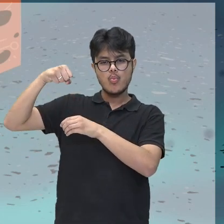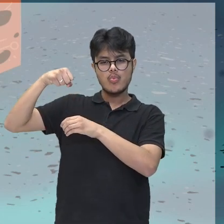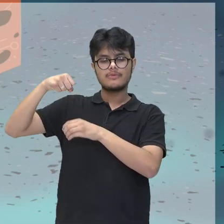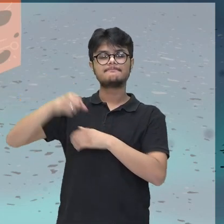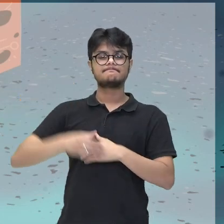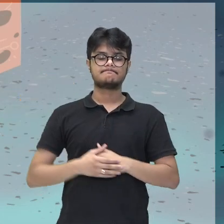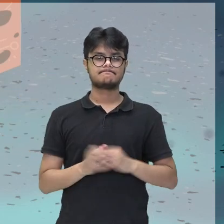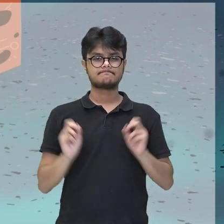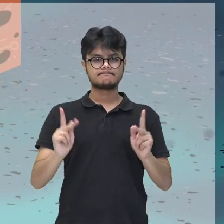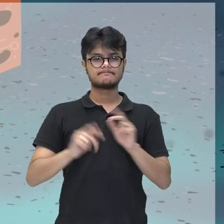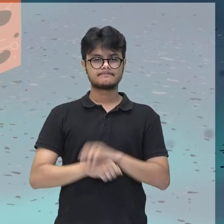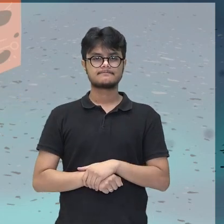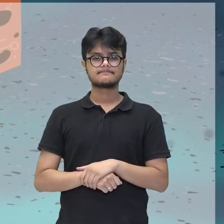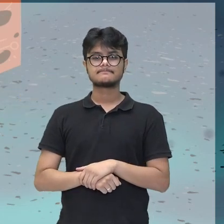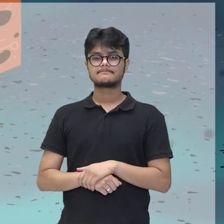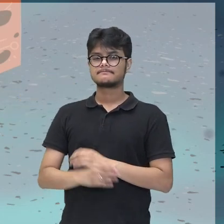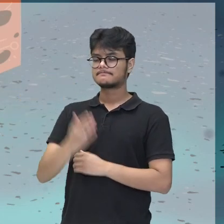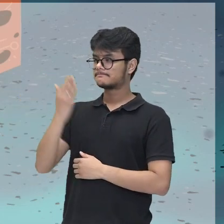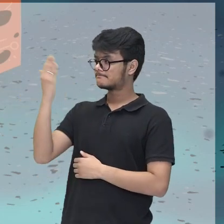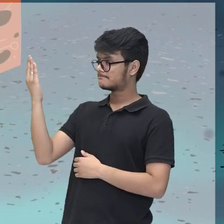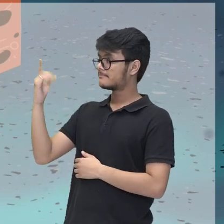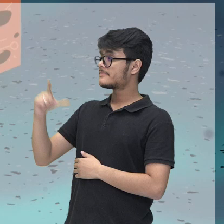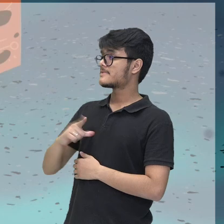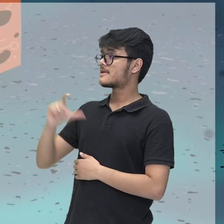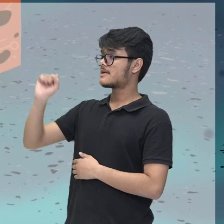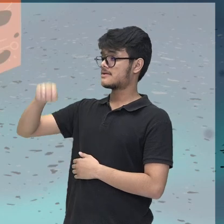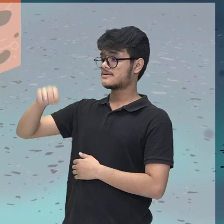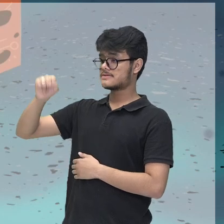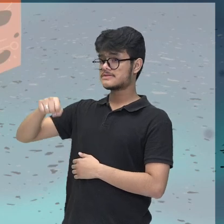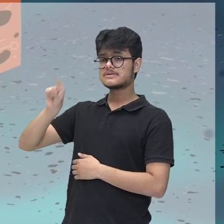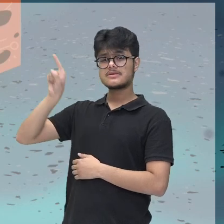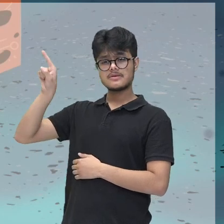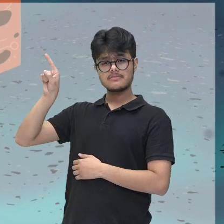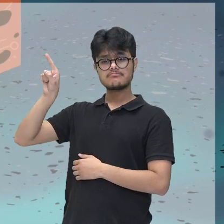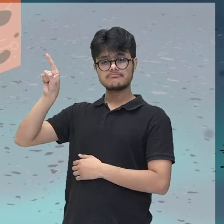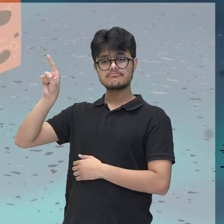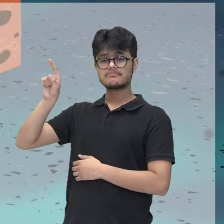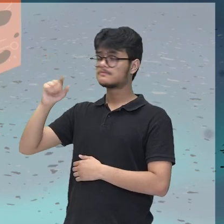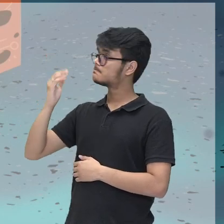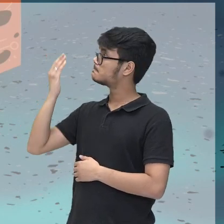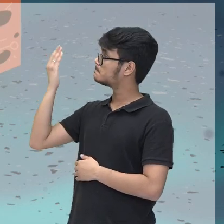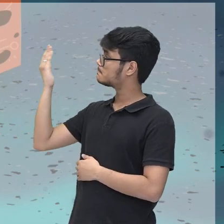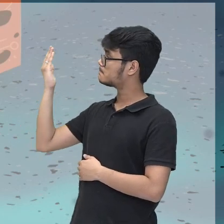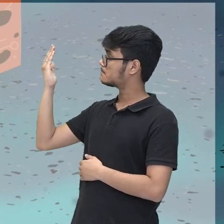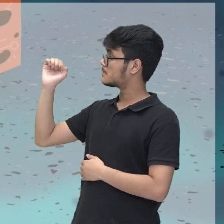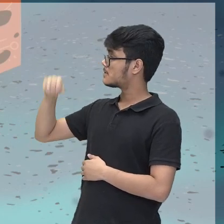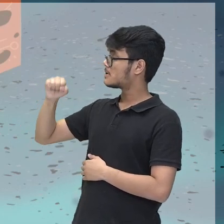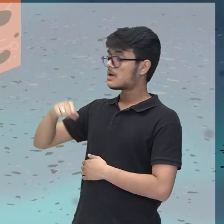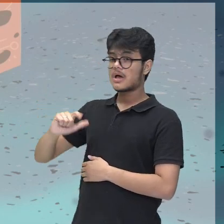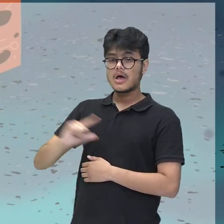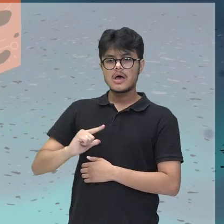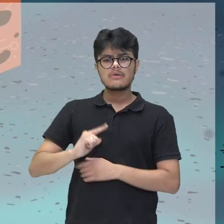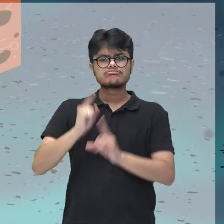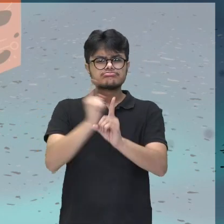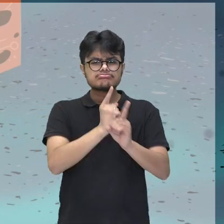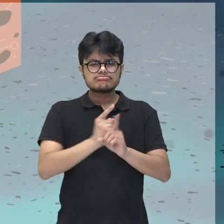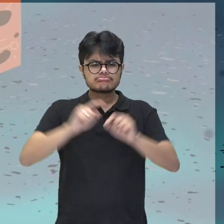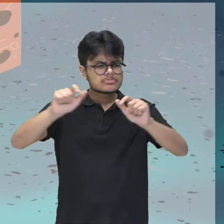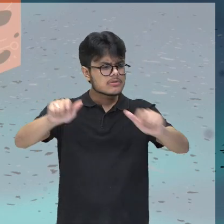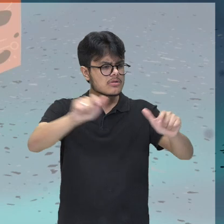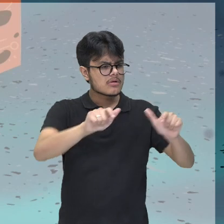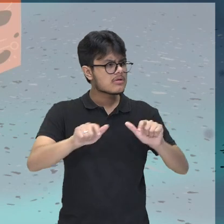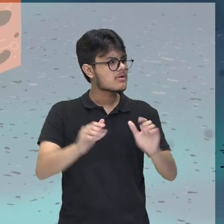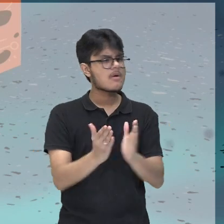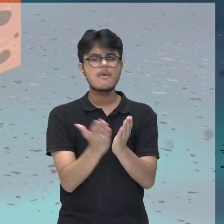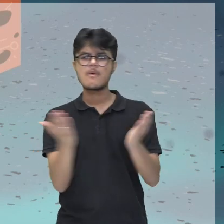Então, essas plataformas, elas existem, elas identificam onde nós temos aí essa